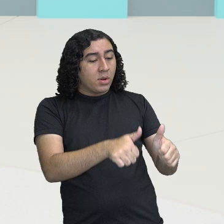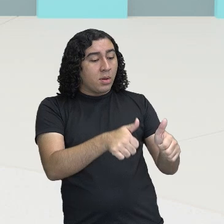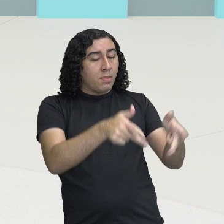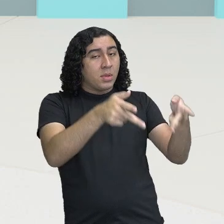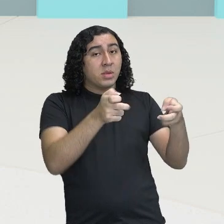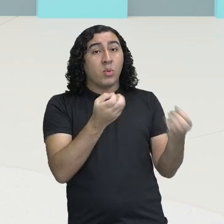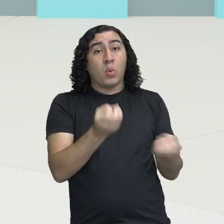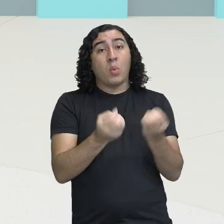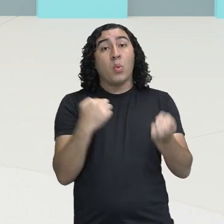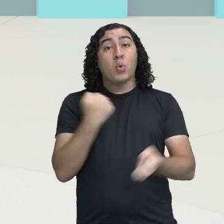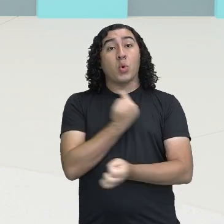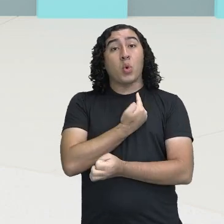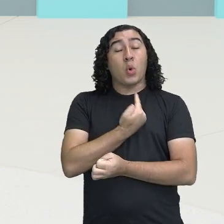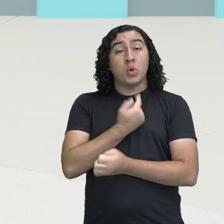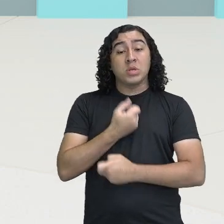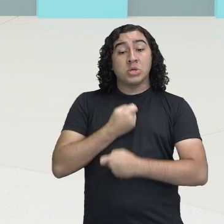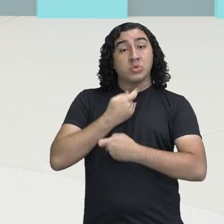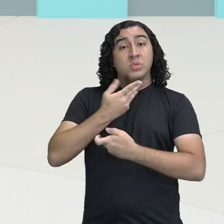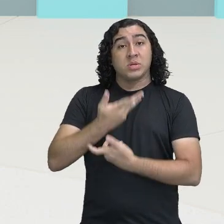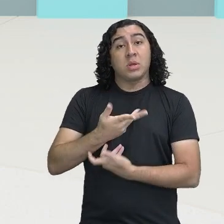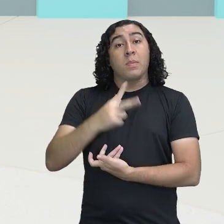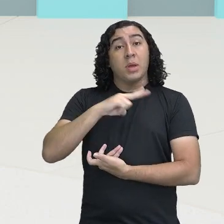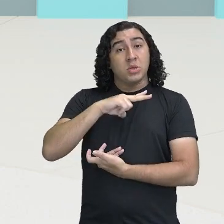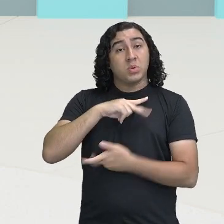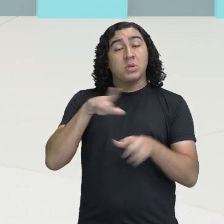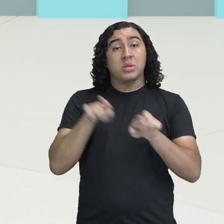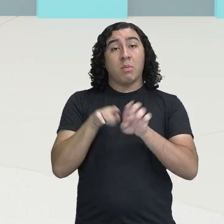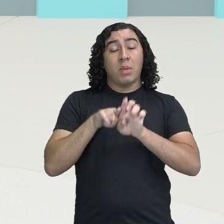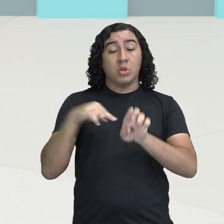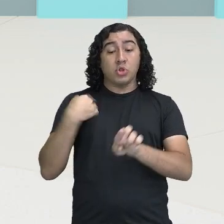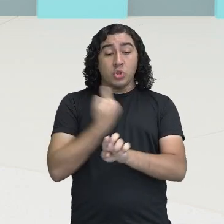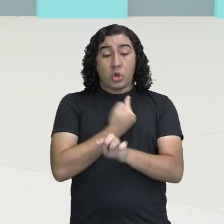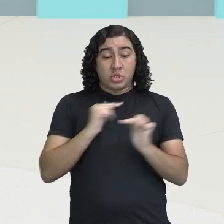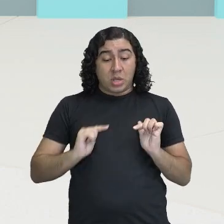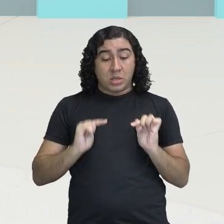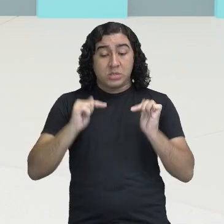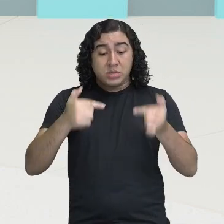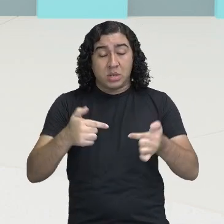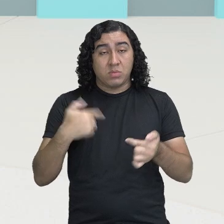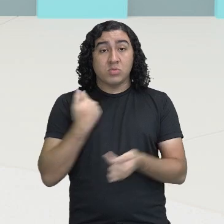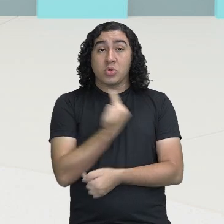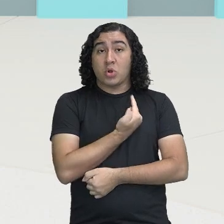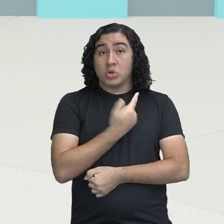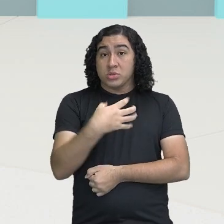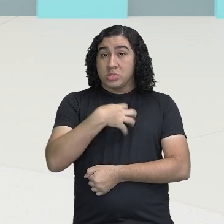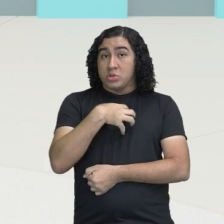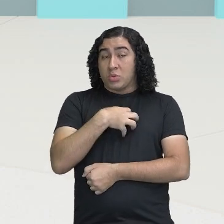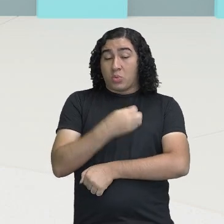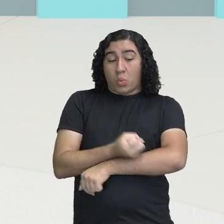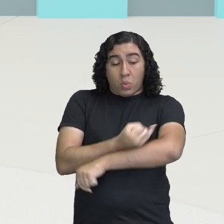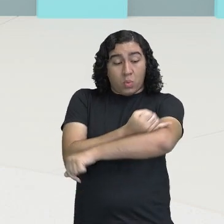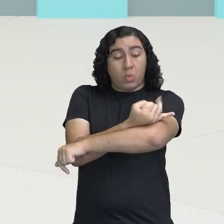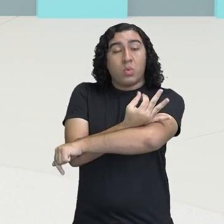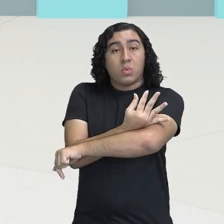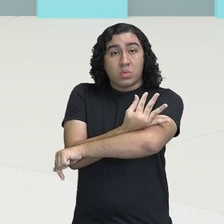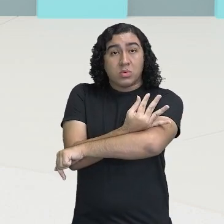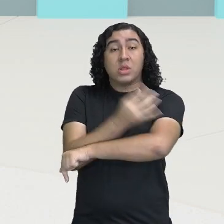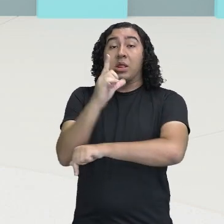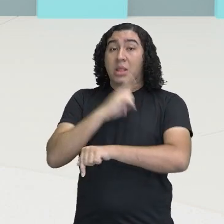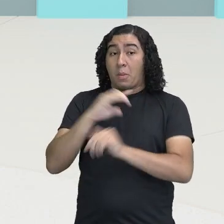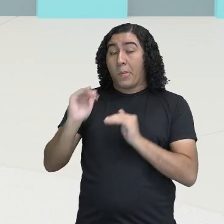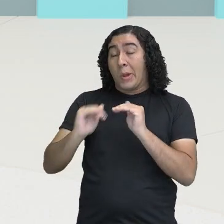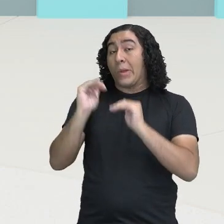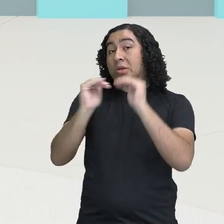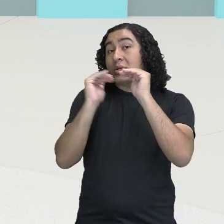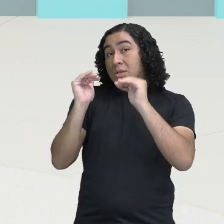das nossas expressões, das nossas manifestações, daquilo que sentimos. Então, existe um processo, é